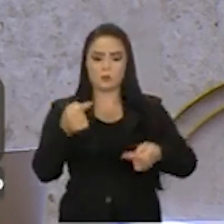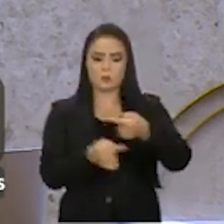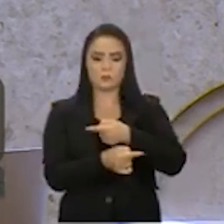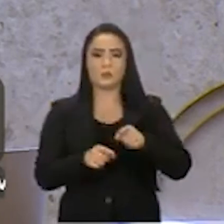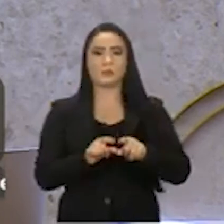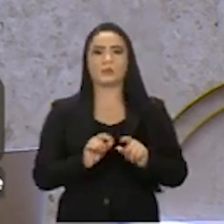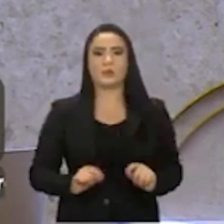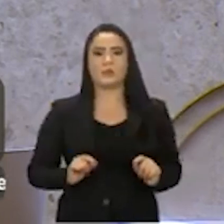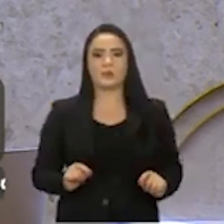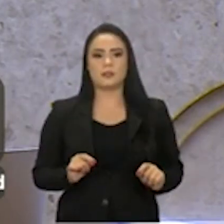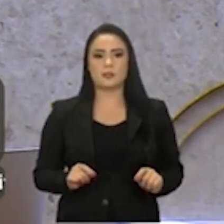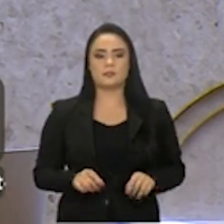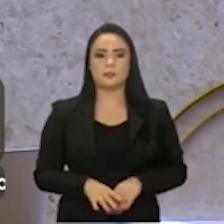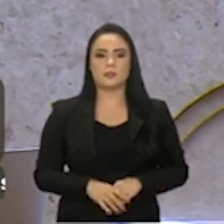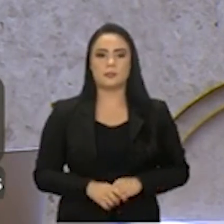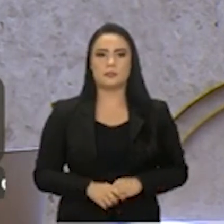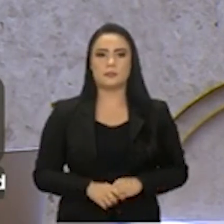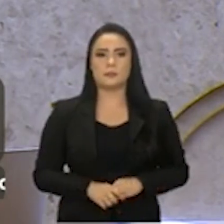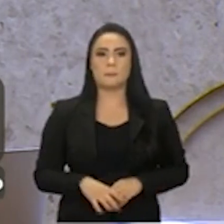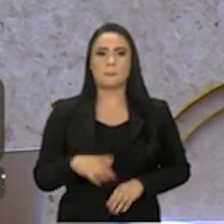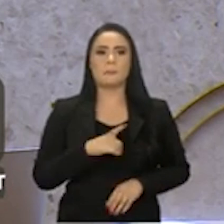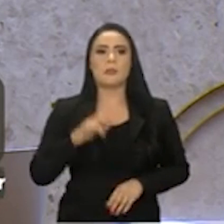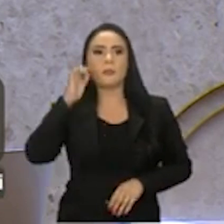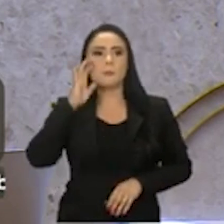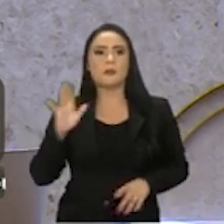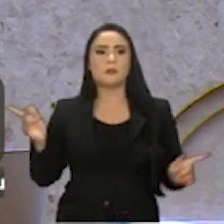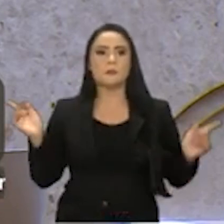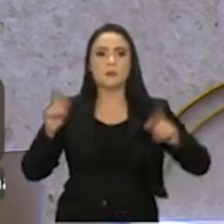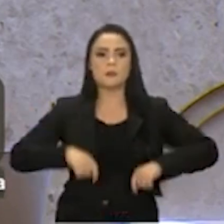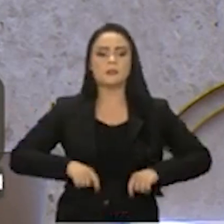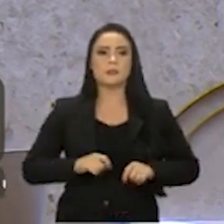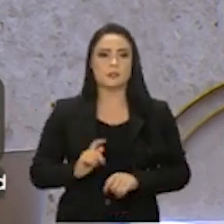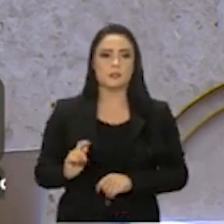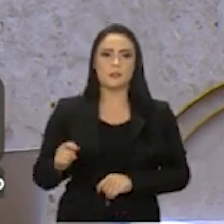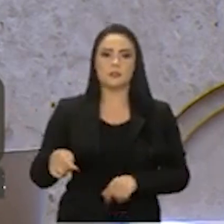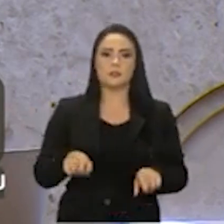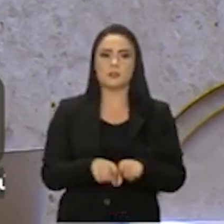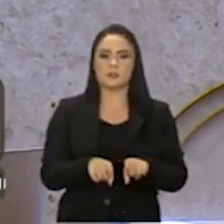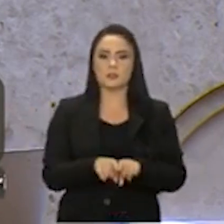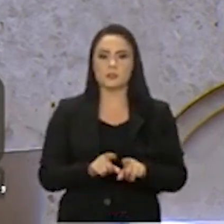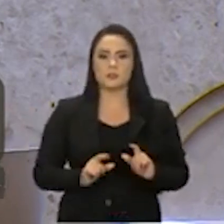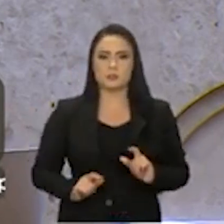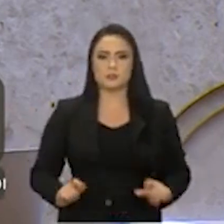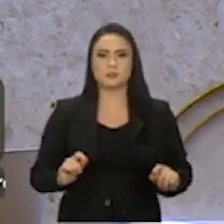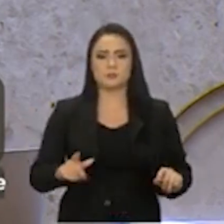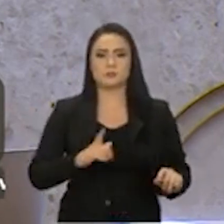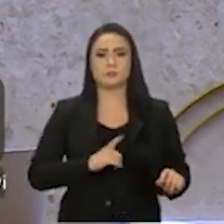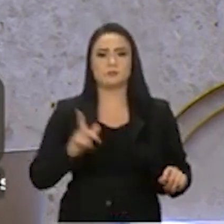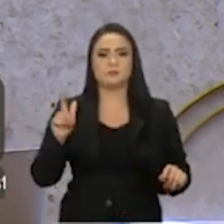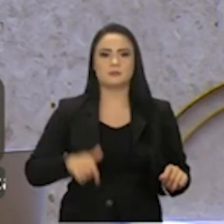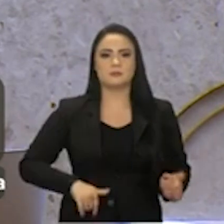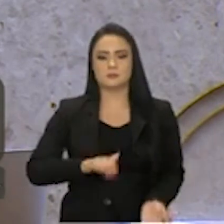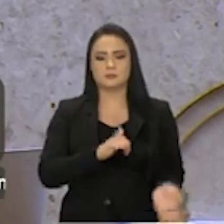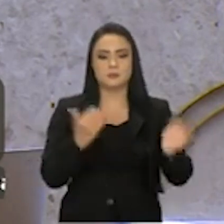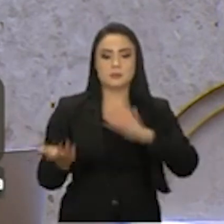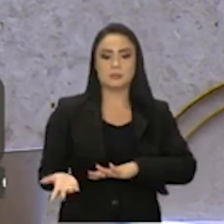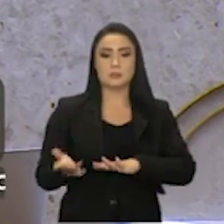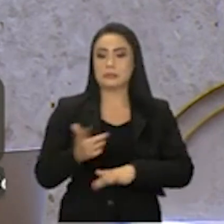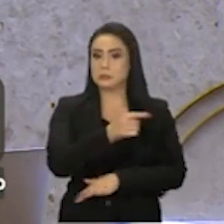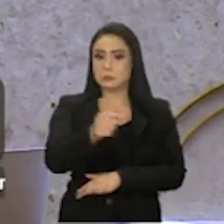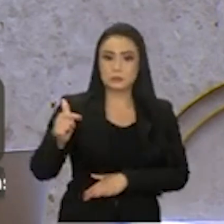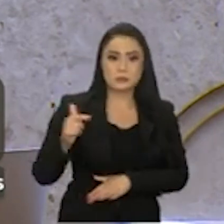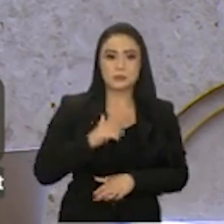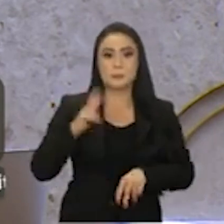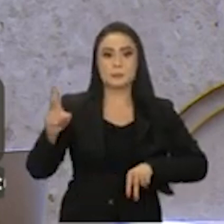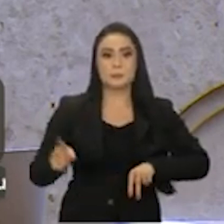Fachin, é que eu não consigo imaginar uma hipótese de alguém condenado a 12 anos de prisão por homicídio que não deva ser